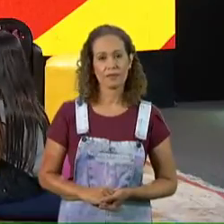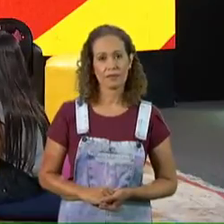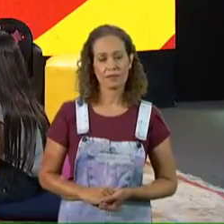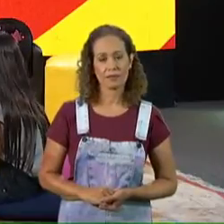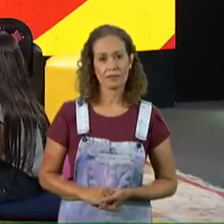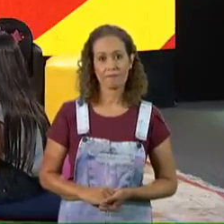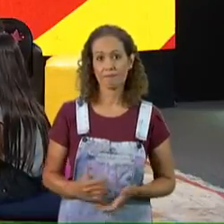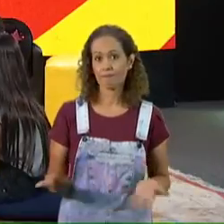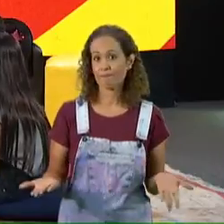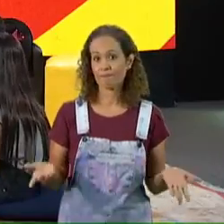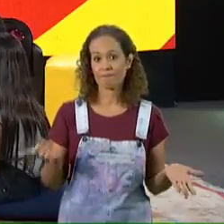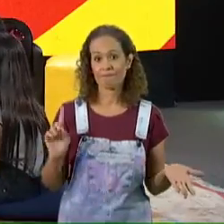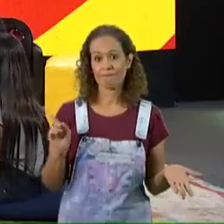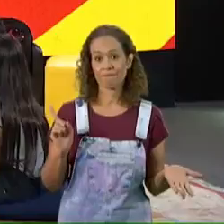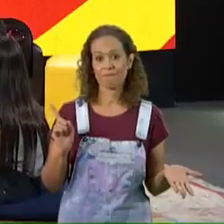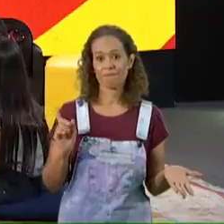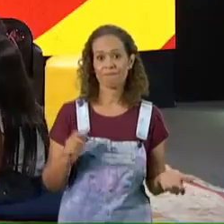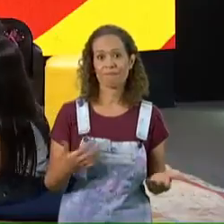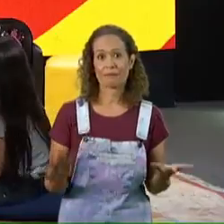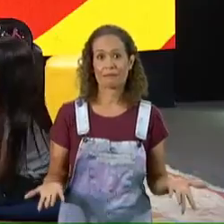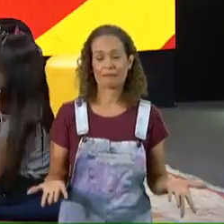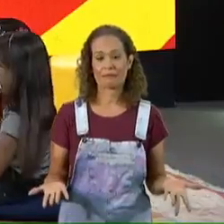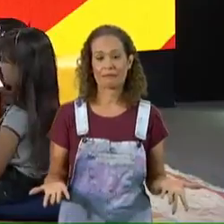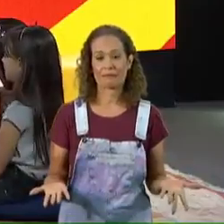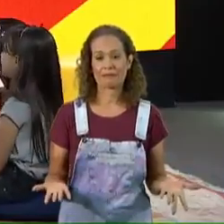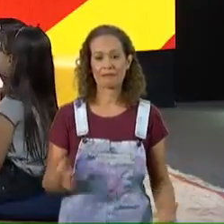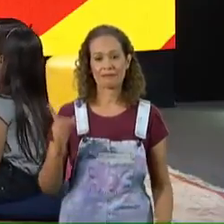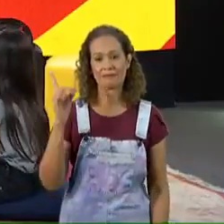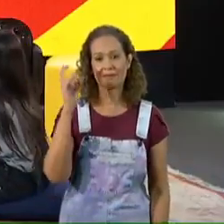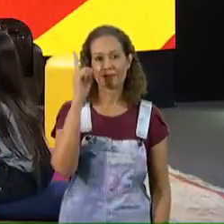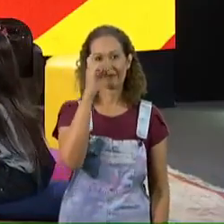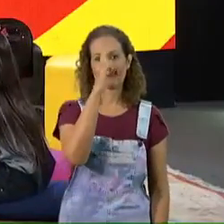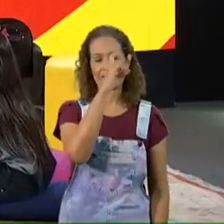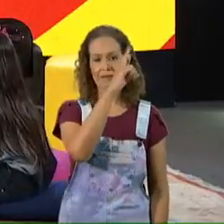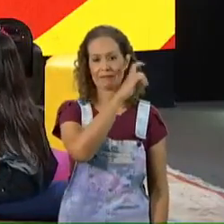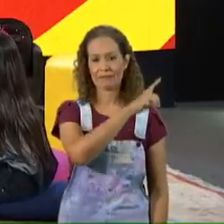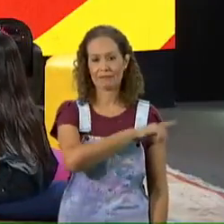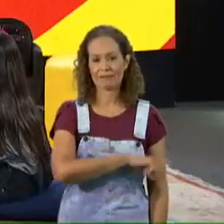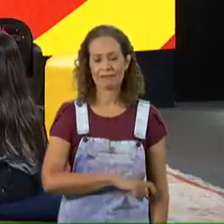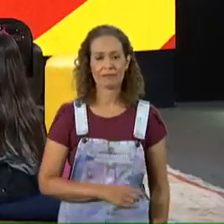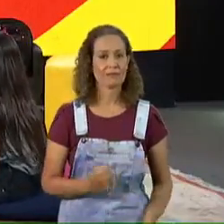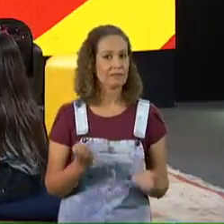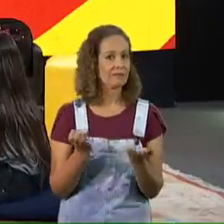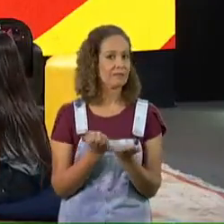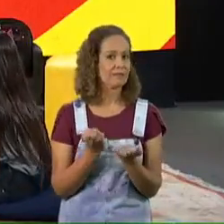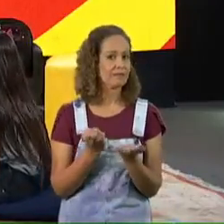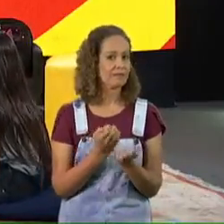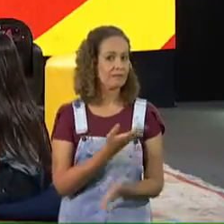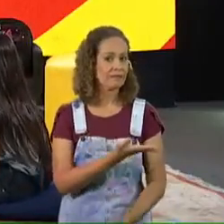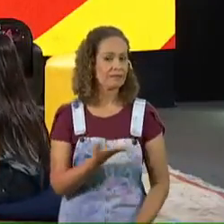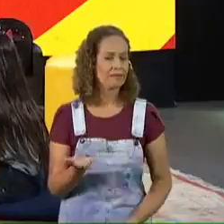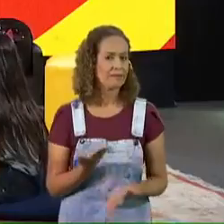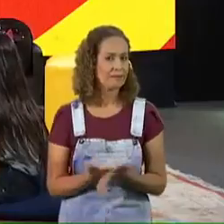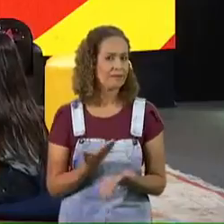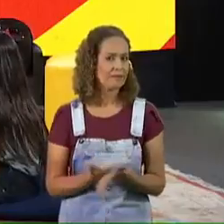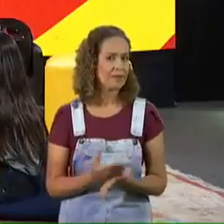Não? Tá difícil. Tá vindo pouco da escola bíblica e tá estudando pouco, hein? Ó, dois